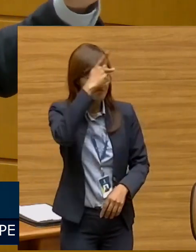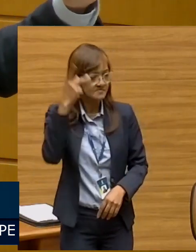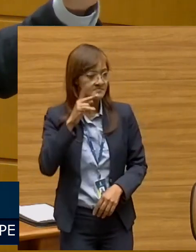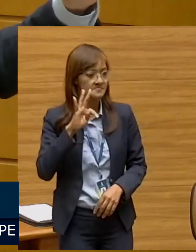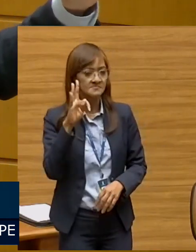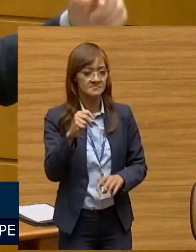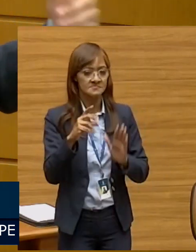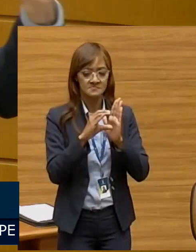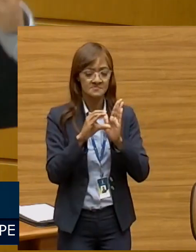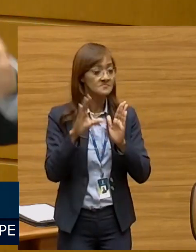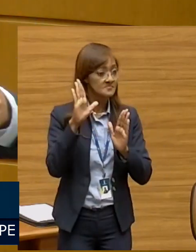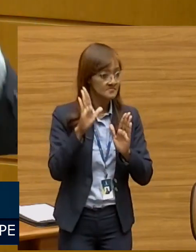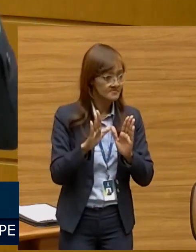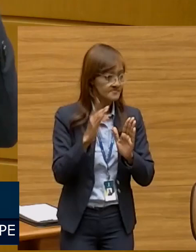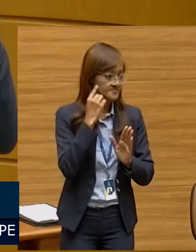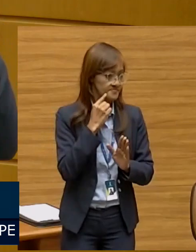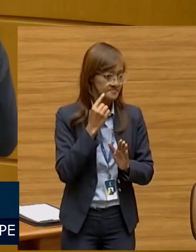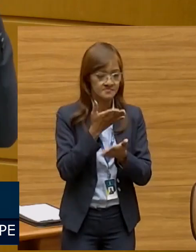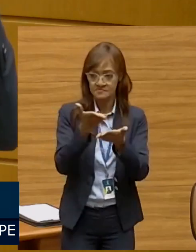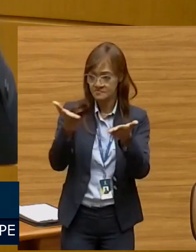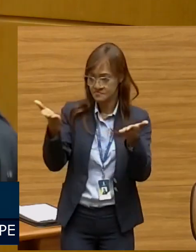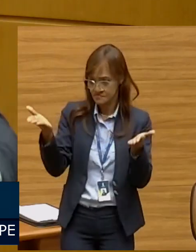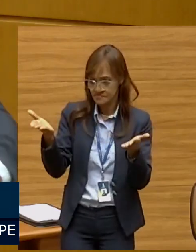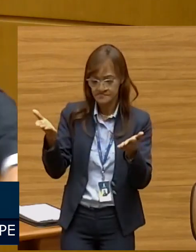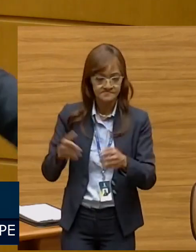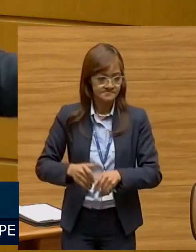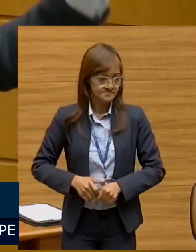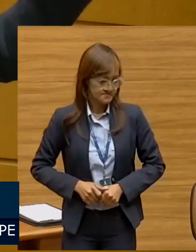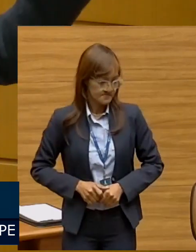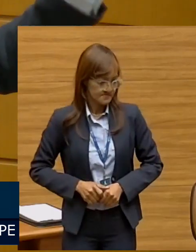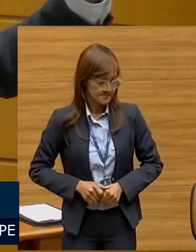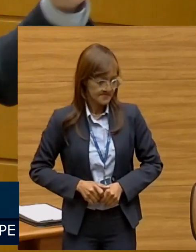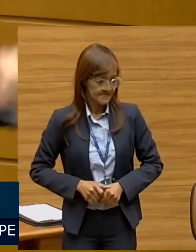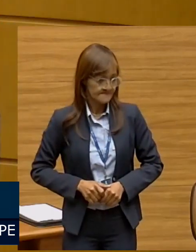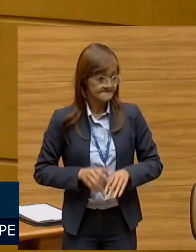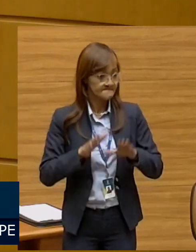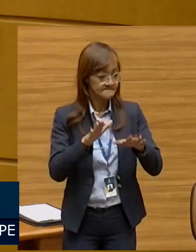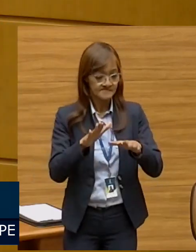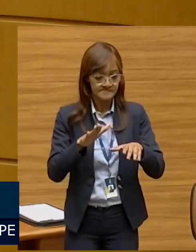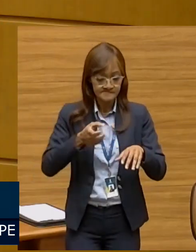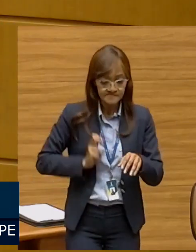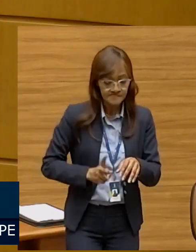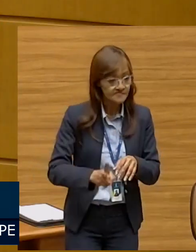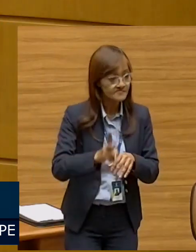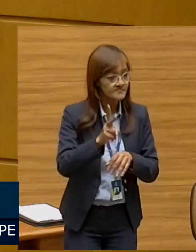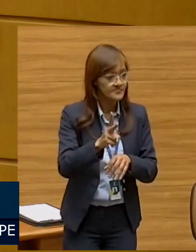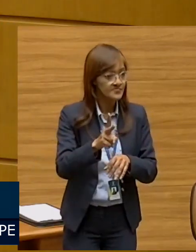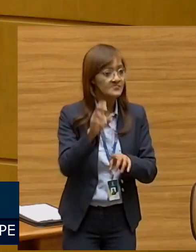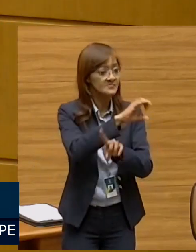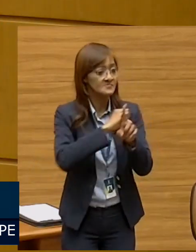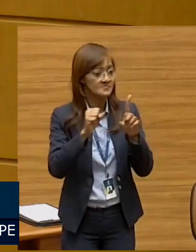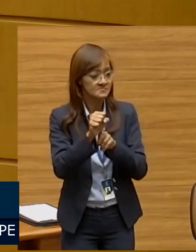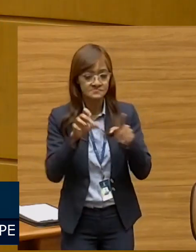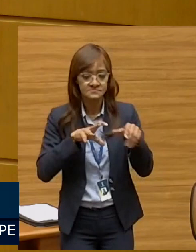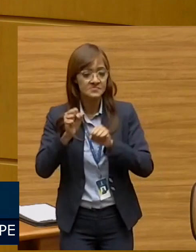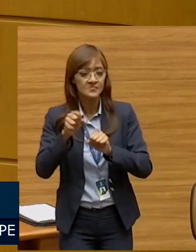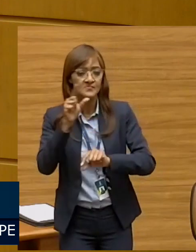com deficiência auditiva, aqui no caso, as pessoas surdas. A formação continuada de Libras na sociedade é uma